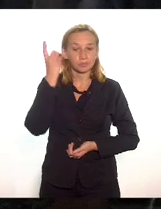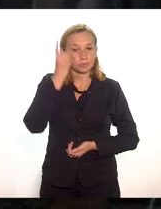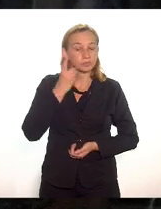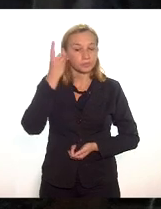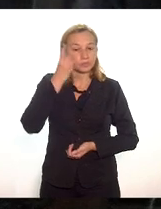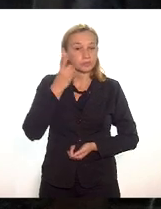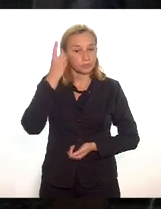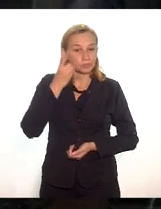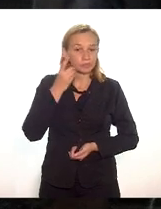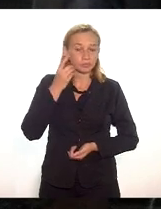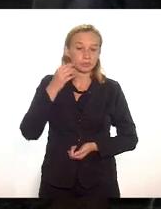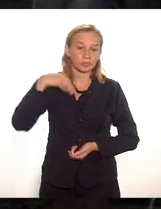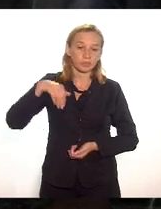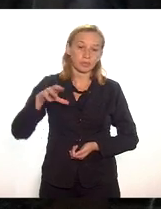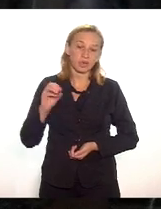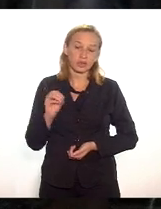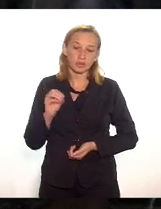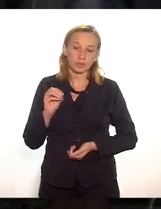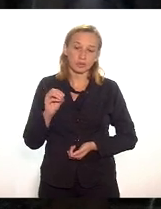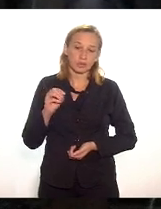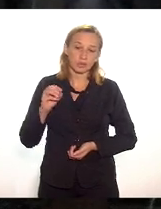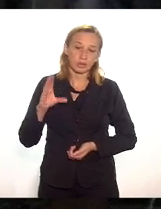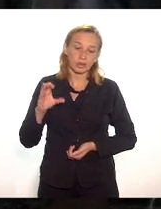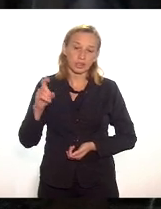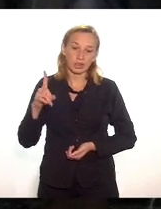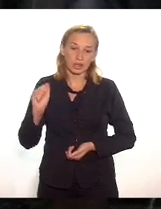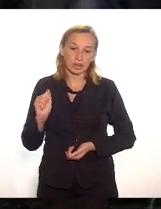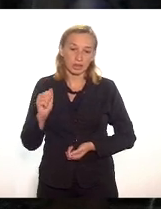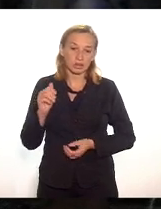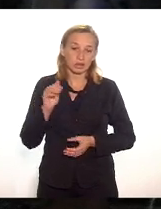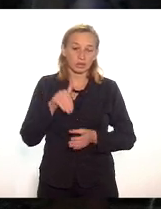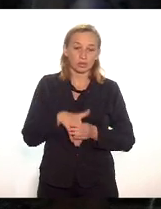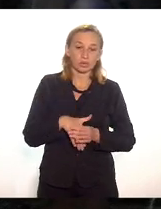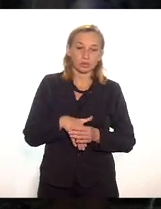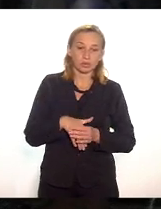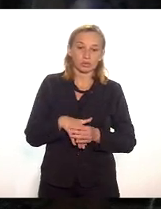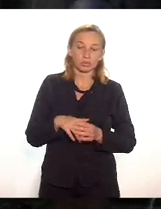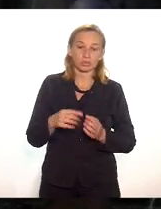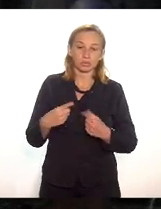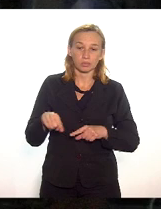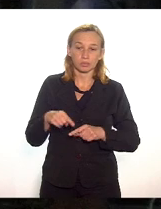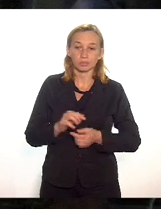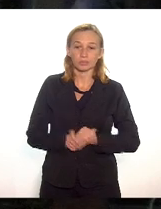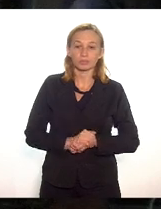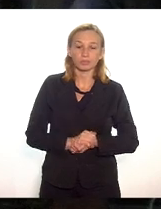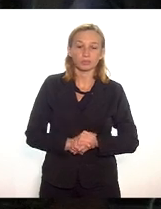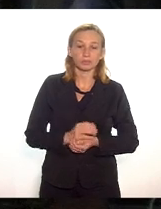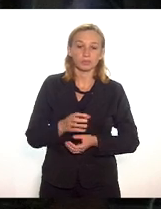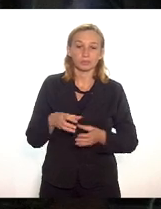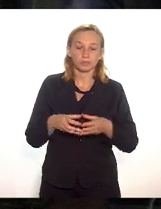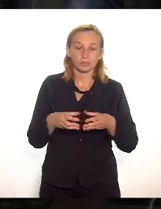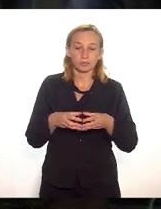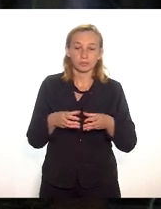Deputado Márcio Canella. Votou abstenção no grupo.